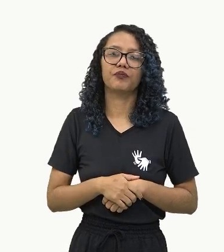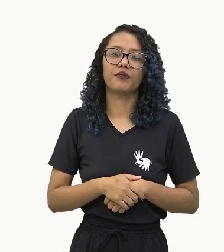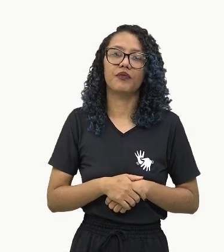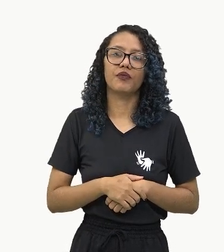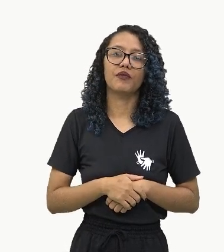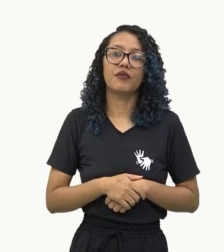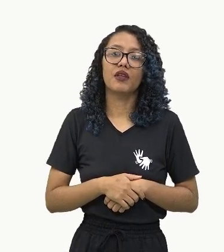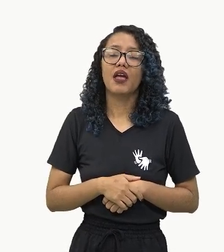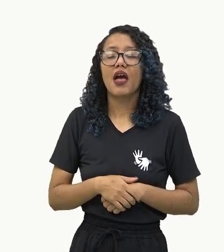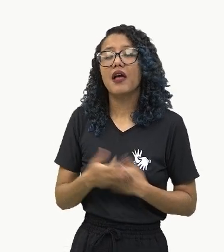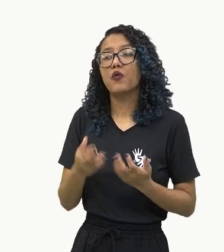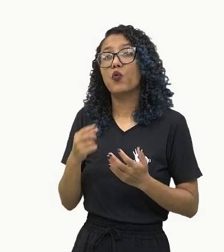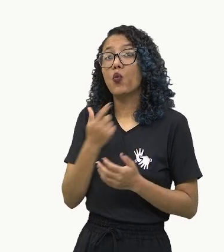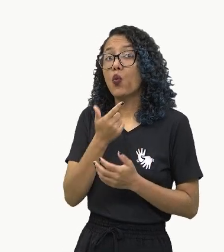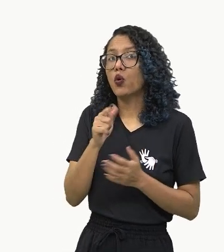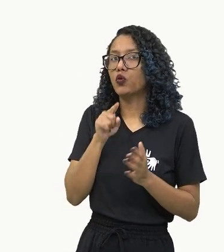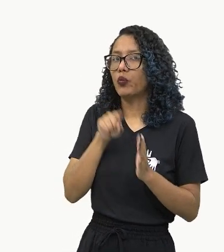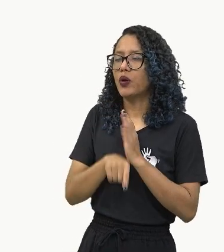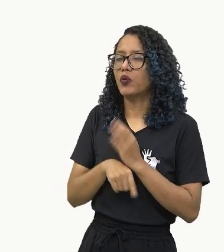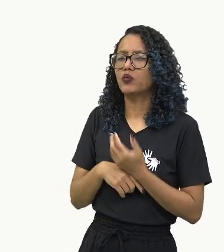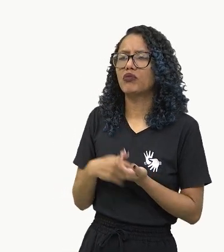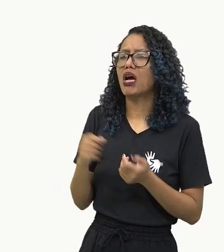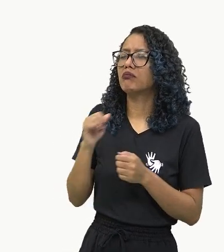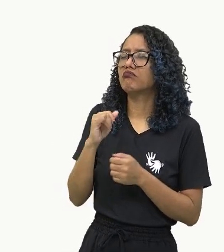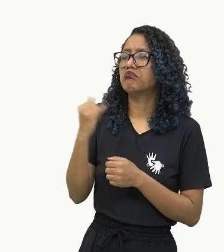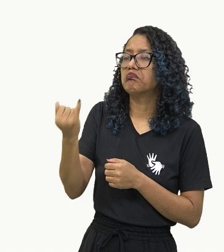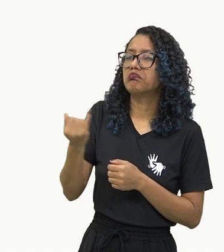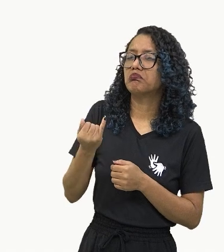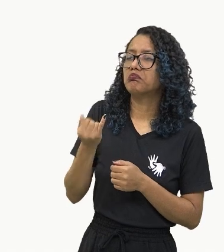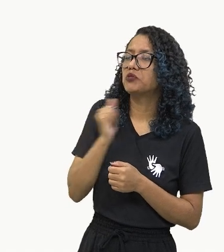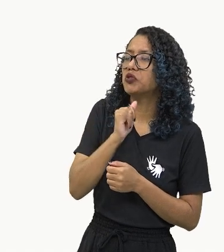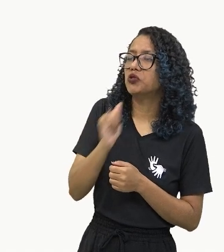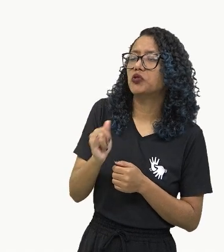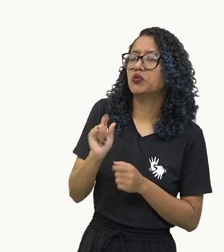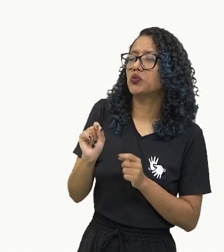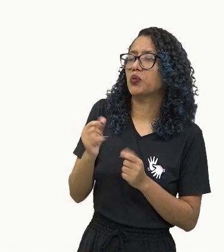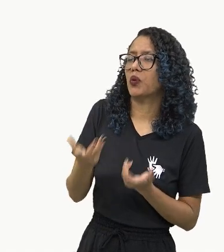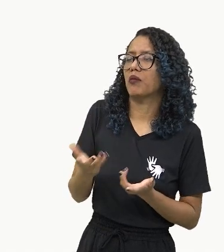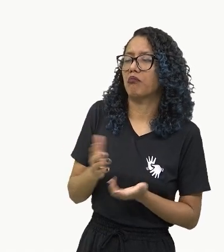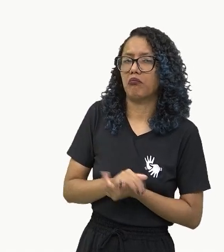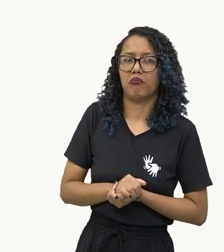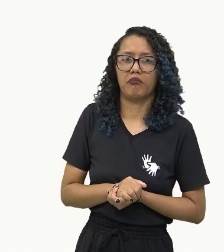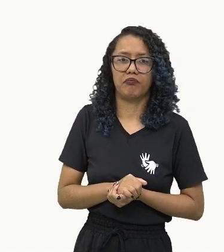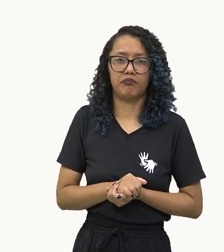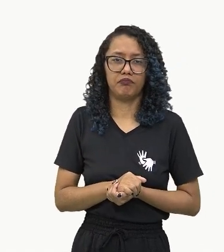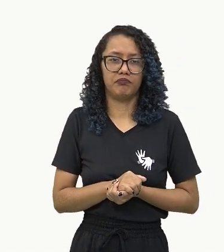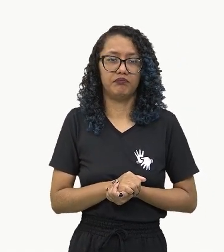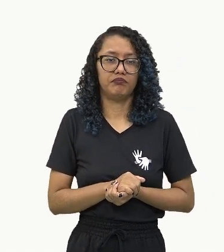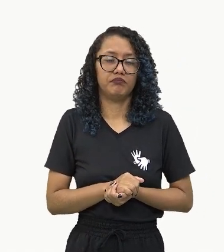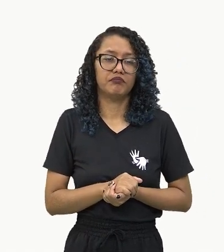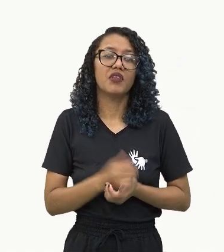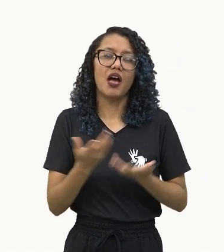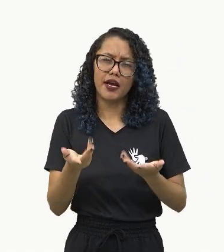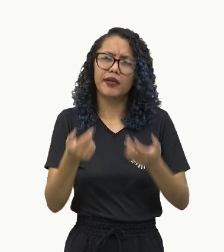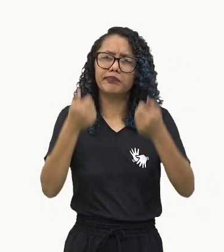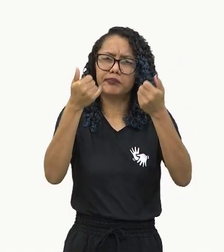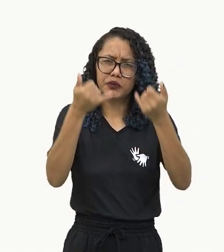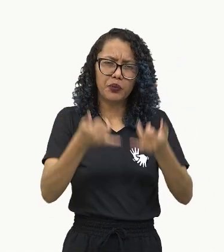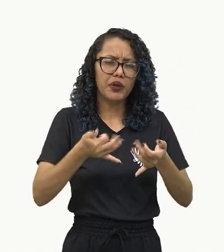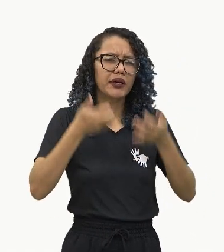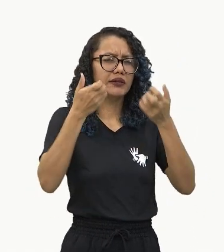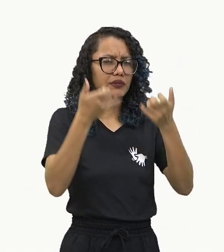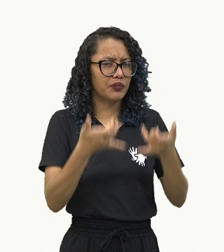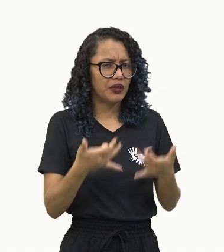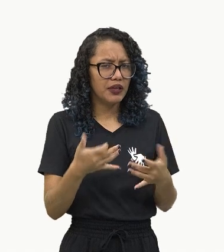foi que ele disse para você? Né? Que te ha dicho ele, o chefe, né? Aí lo mesmo de sempre, tal. Aí aqui não